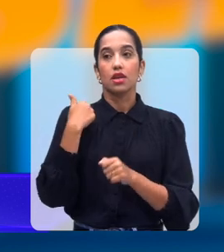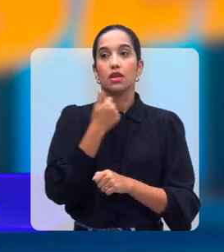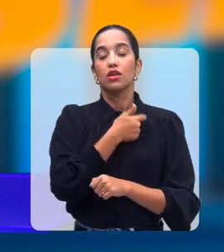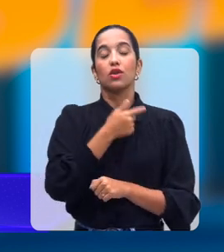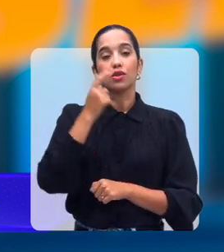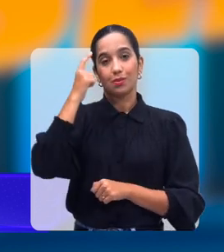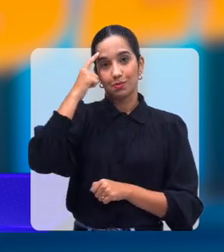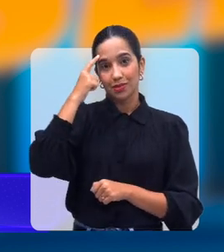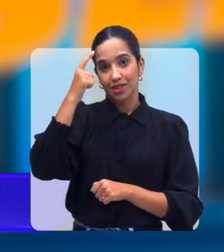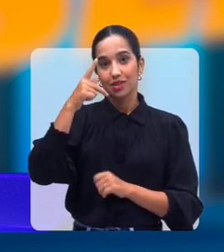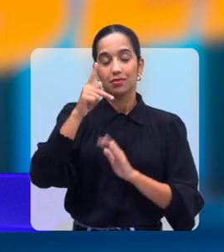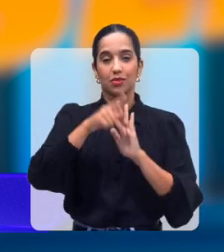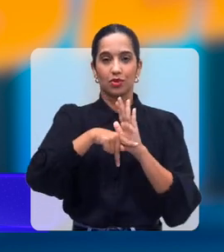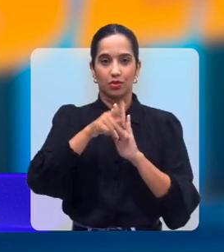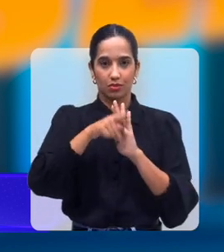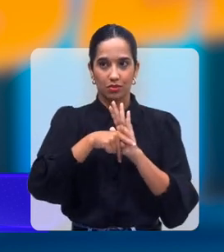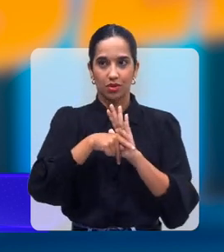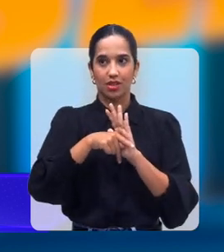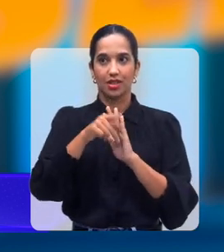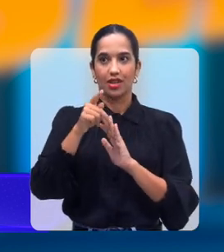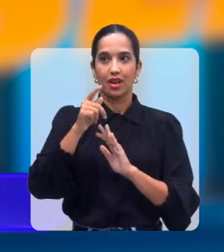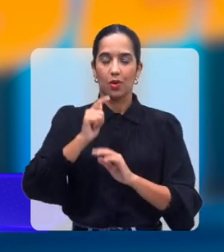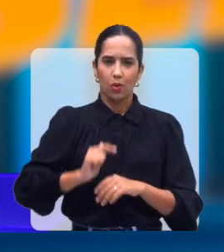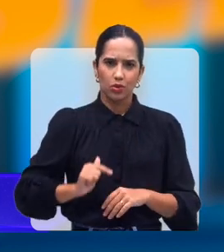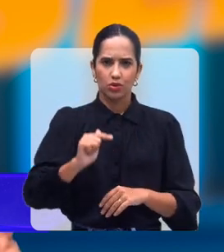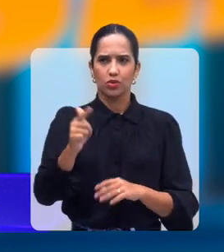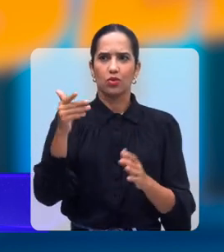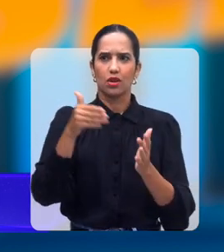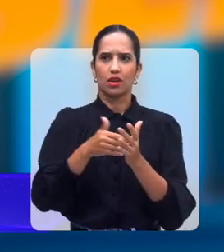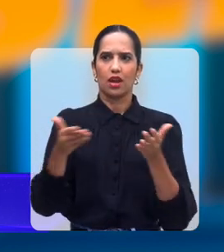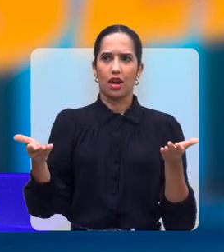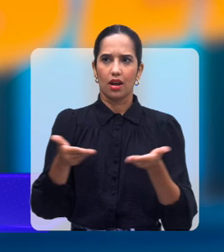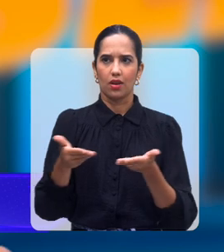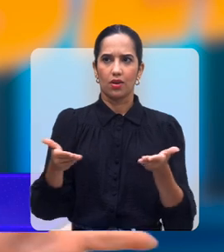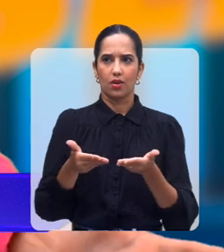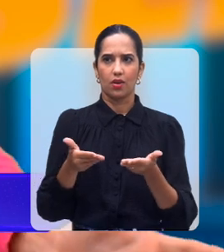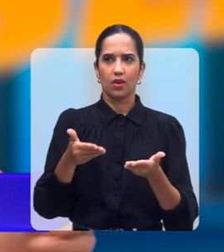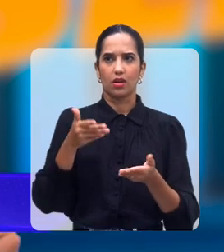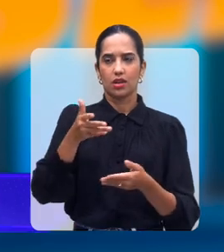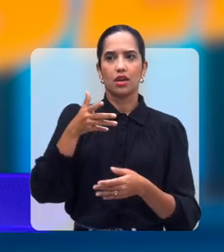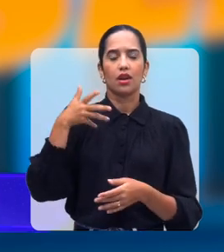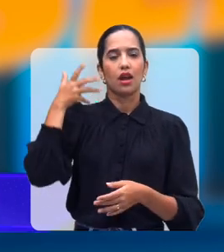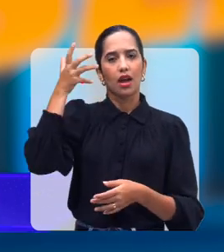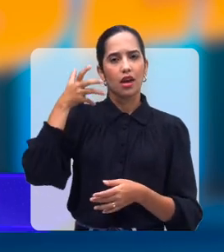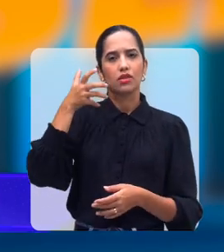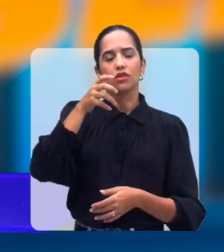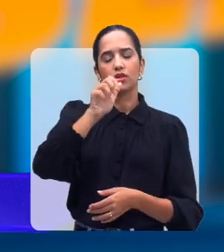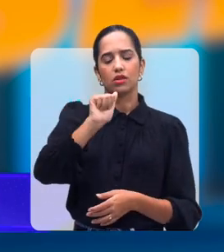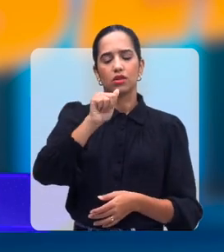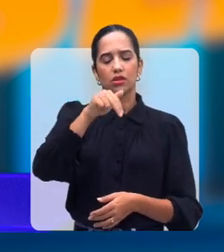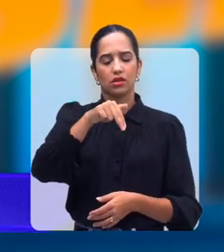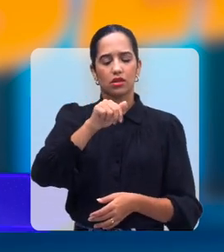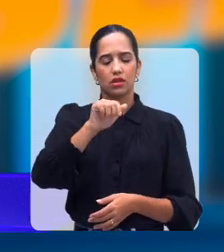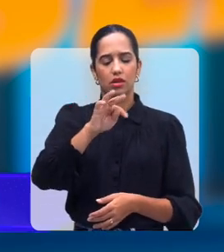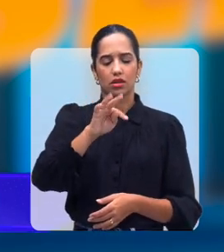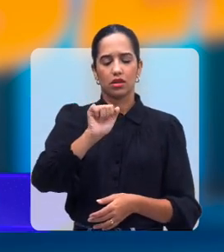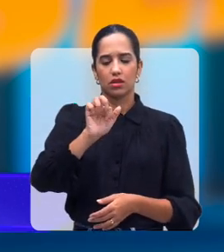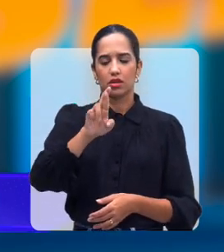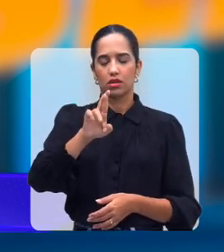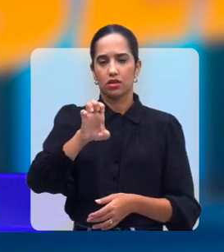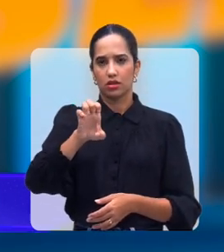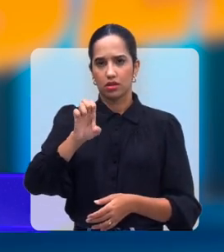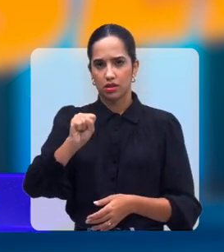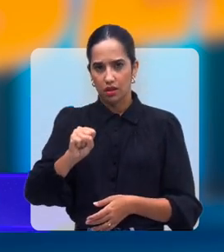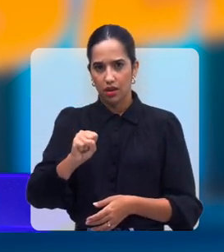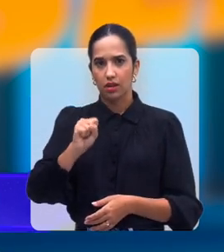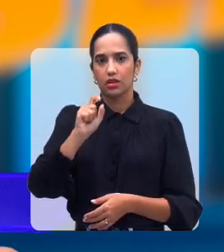nós pensamos nesse projeto, o projeto está no ar até hoje, eu posso falar porque não é concorrente, lá na Rádio Antares, da Fundação Antares, Rádio TV Educativa